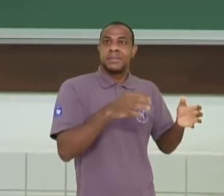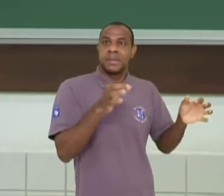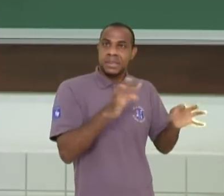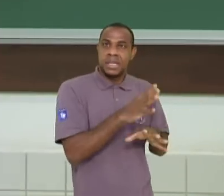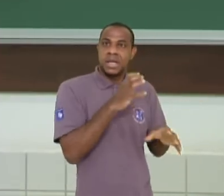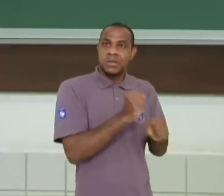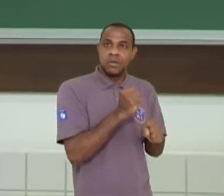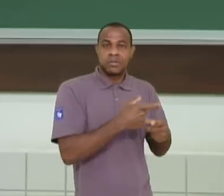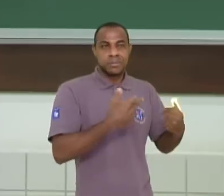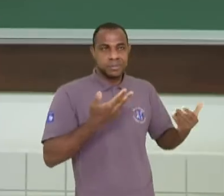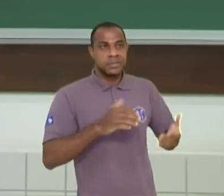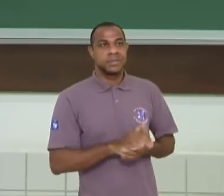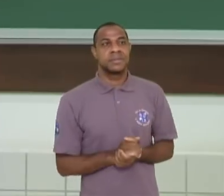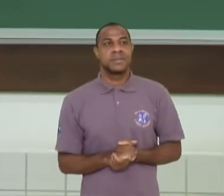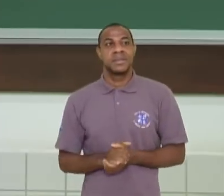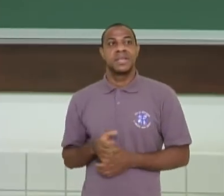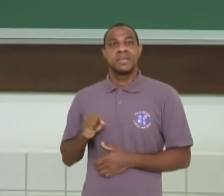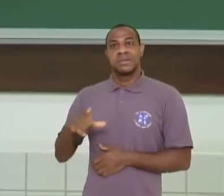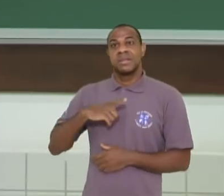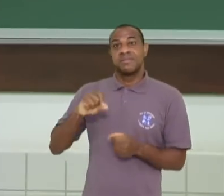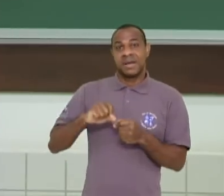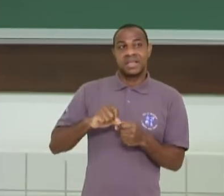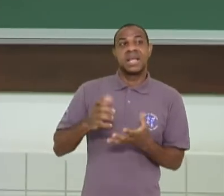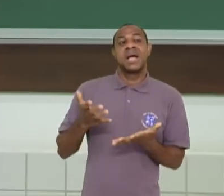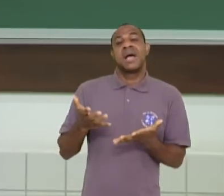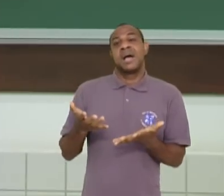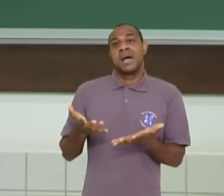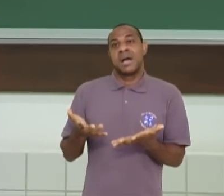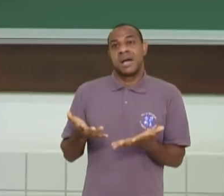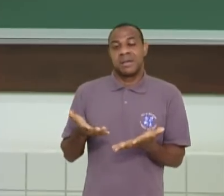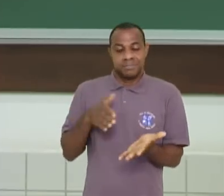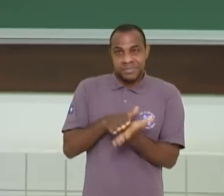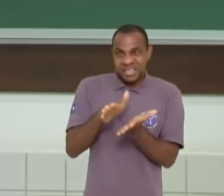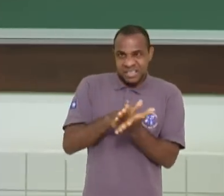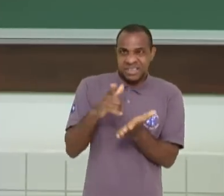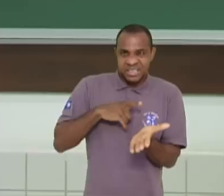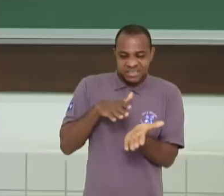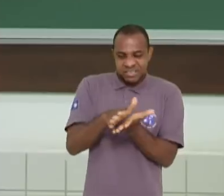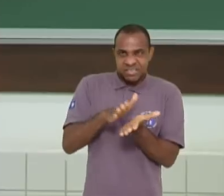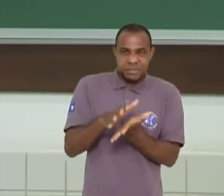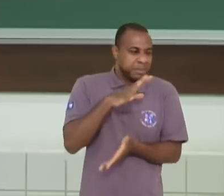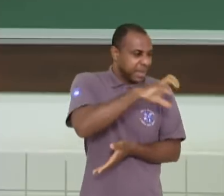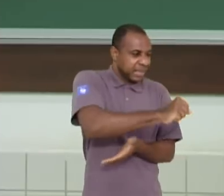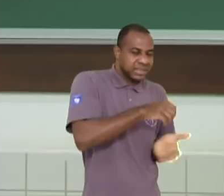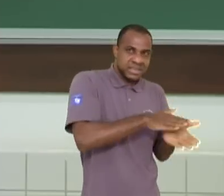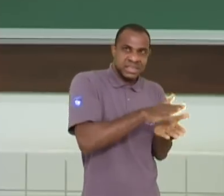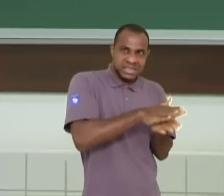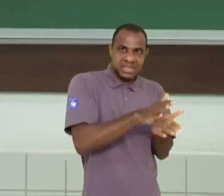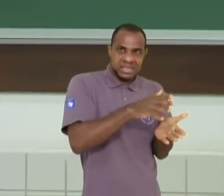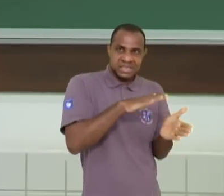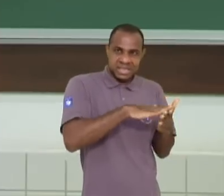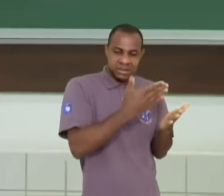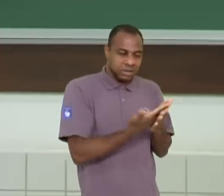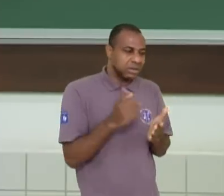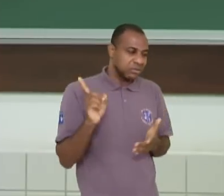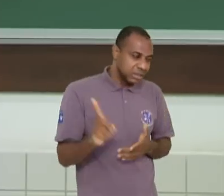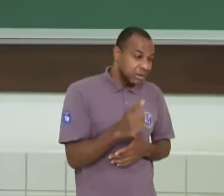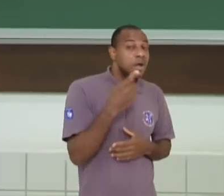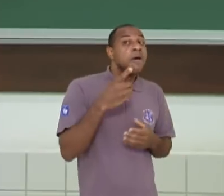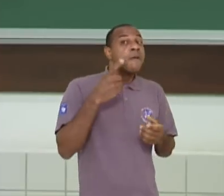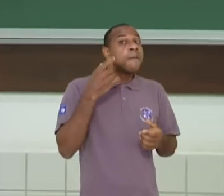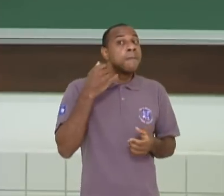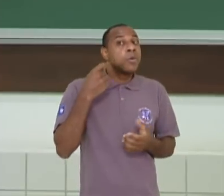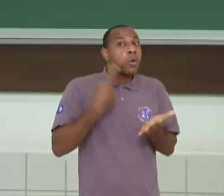para realizar a atividade. Se você realiza a atividade de forma impressa, se você retira da escola, então já vê os dias corretos